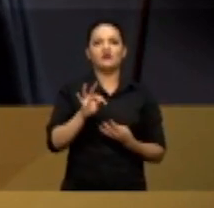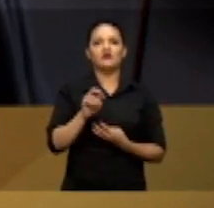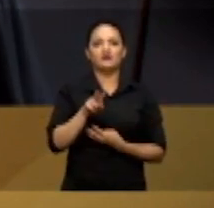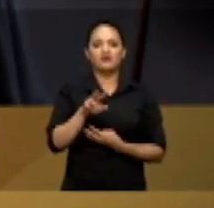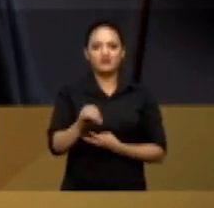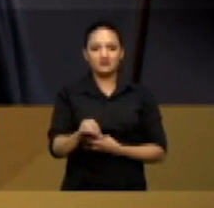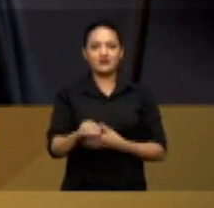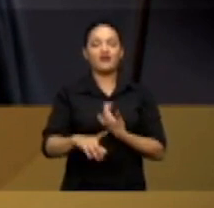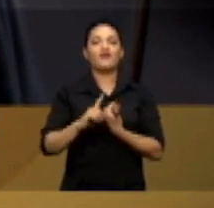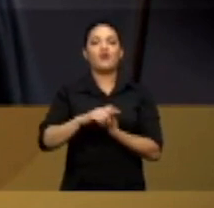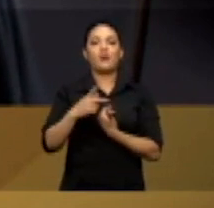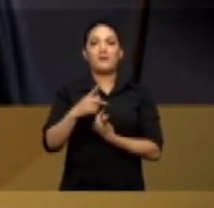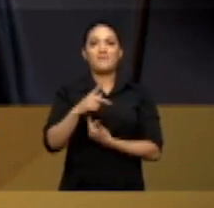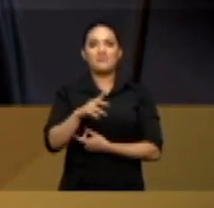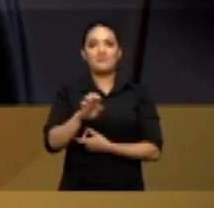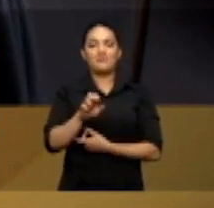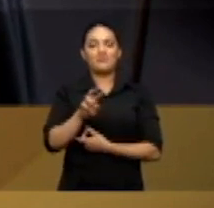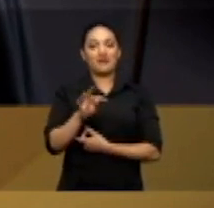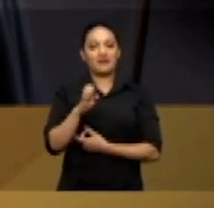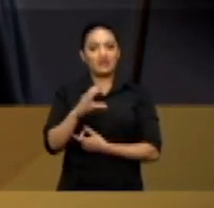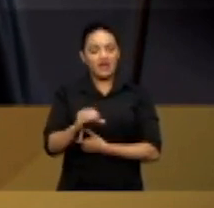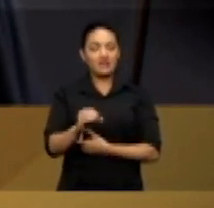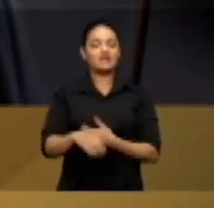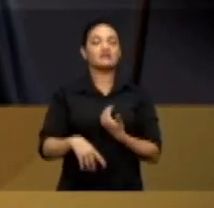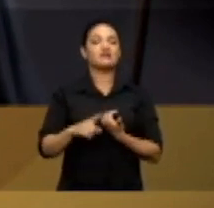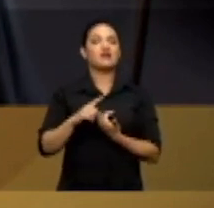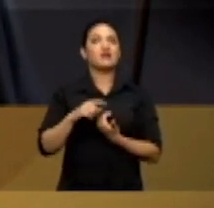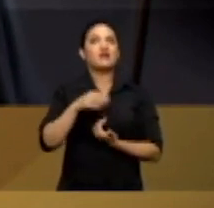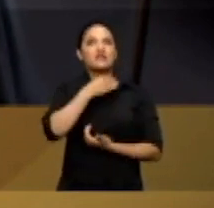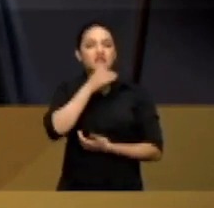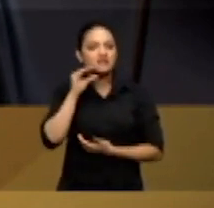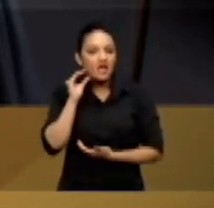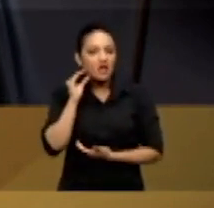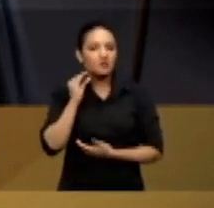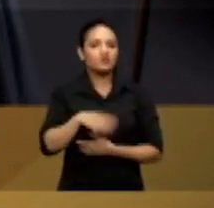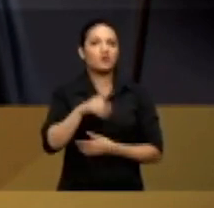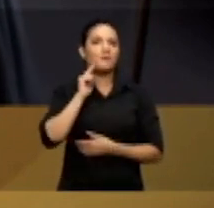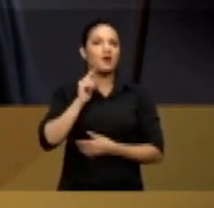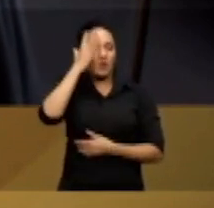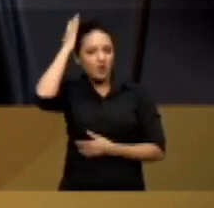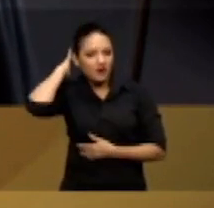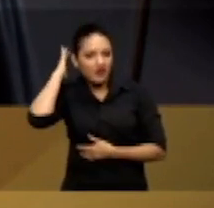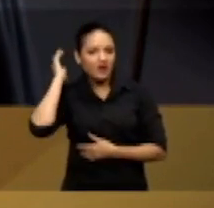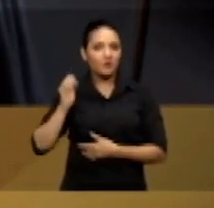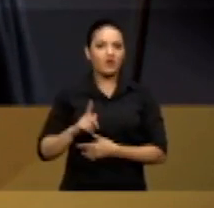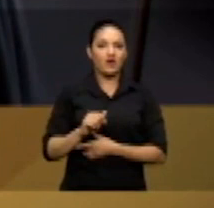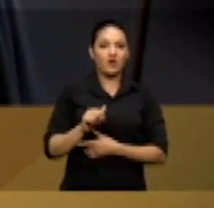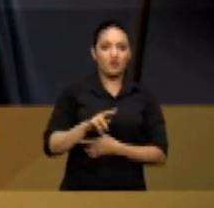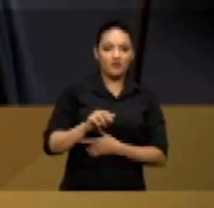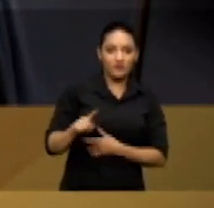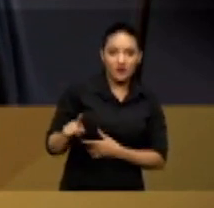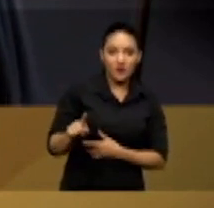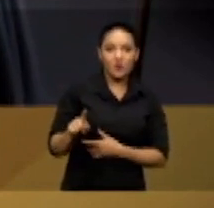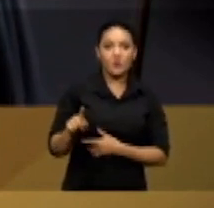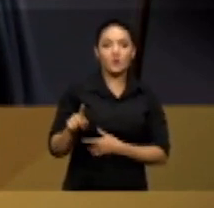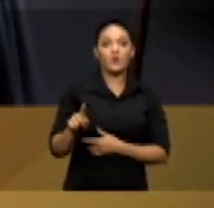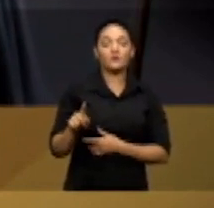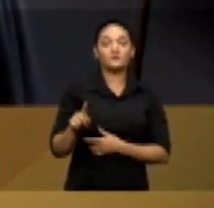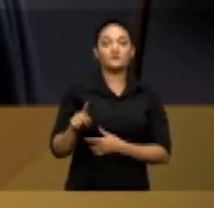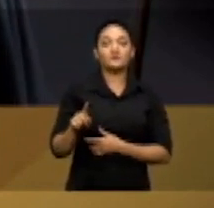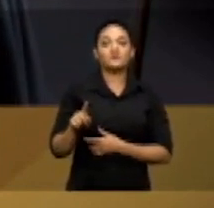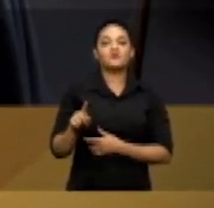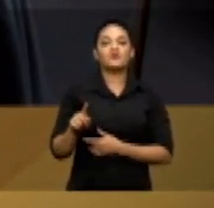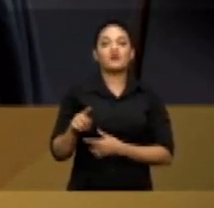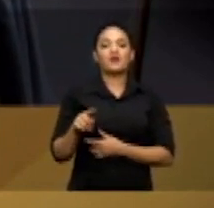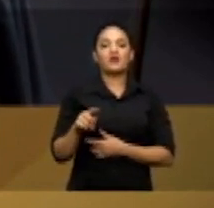Sepúlveda Pertence, Celso de Mello, Marco Aurélio, Ilmar Galvão, Maurício Correia, saudoso ministro Maurício